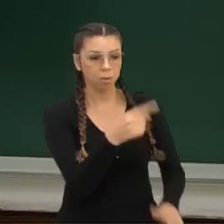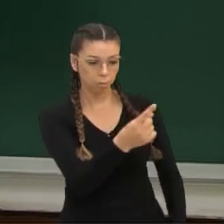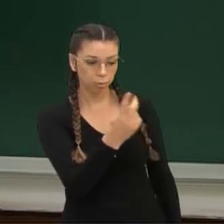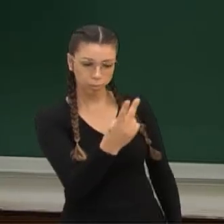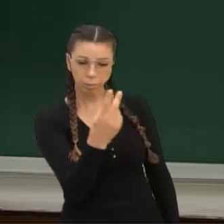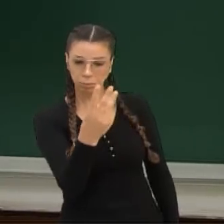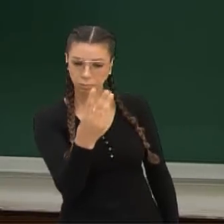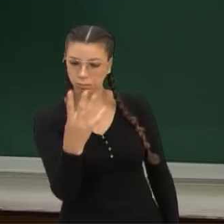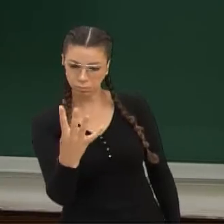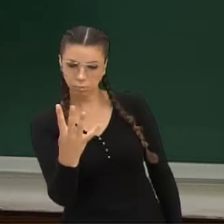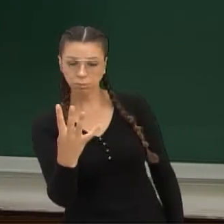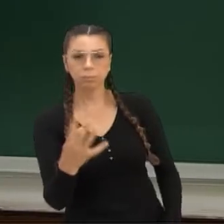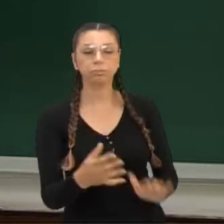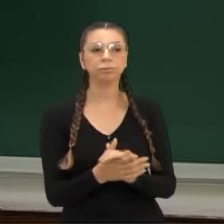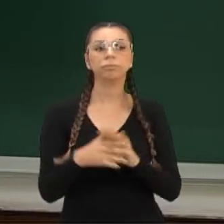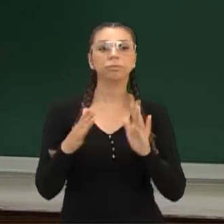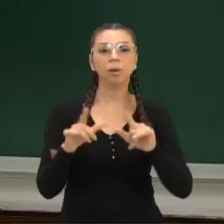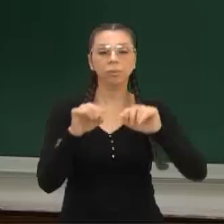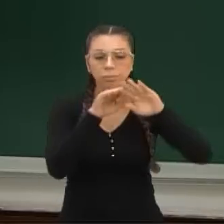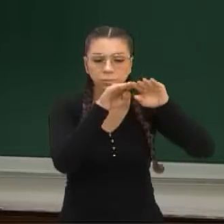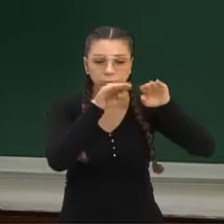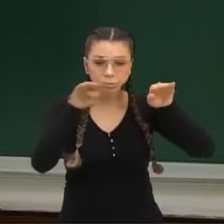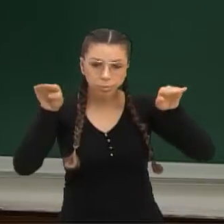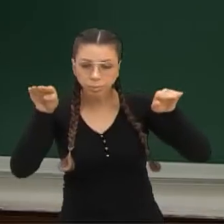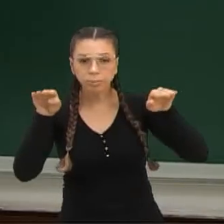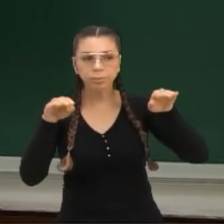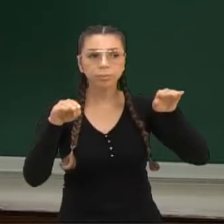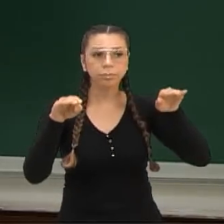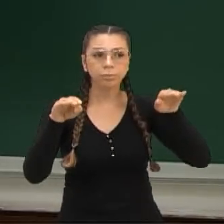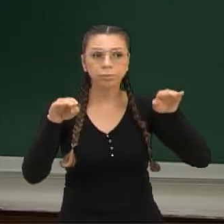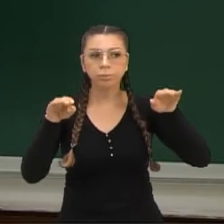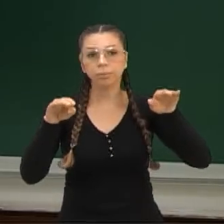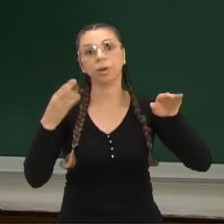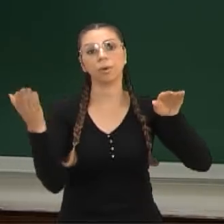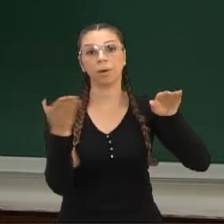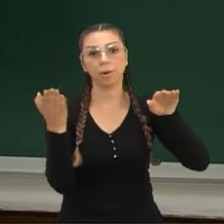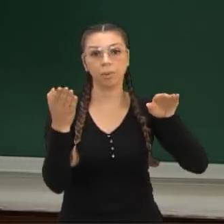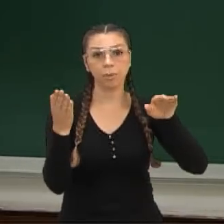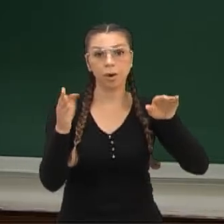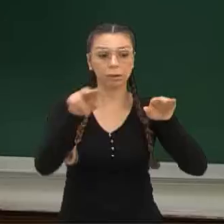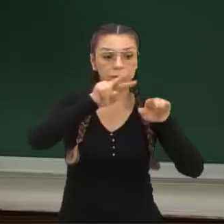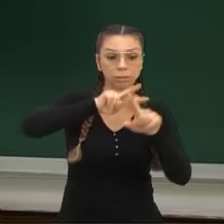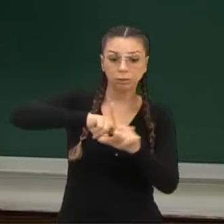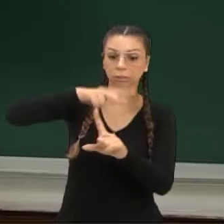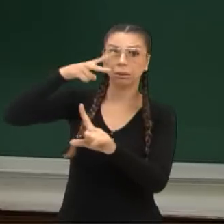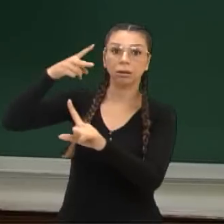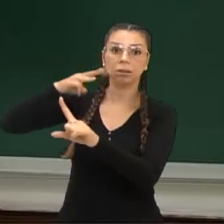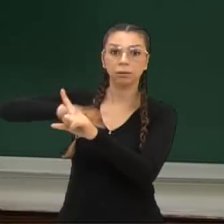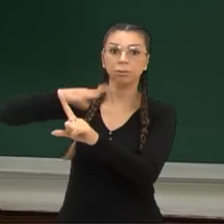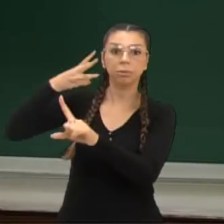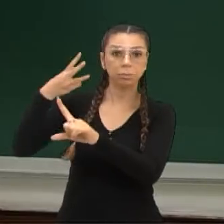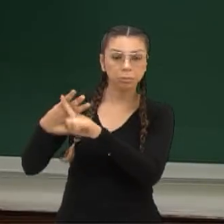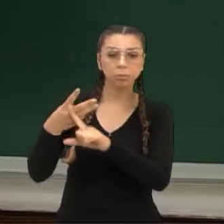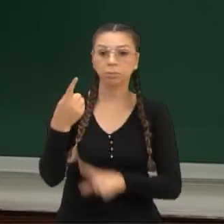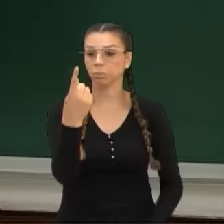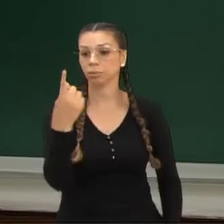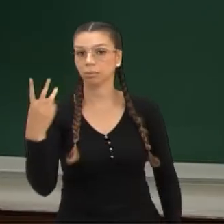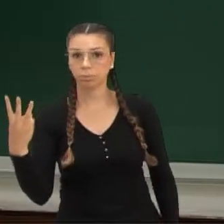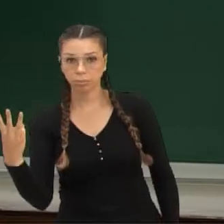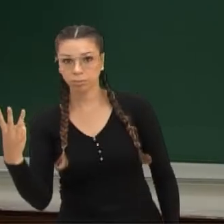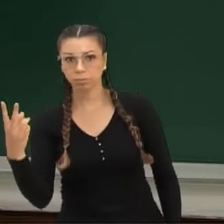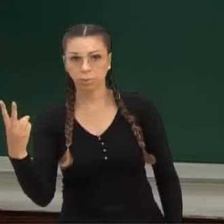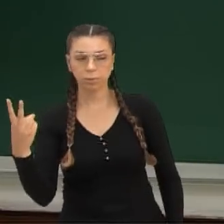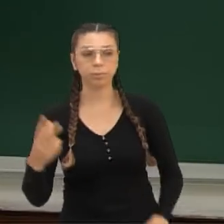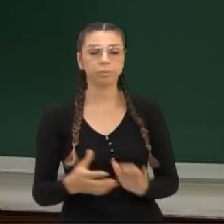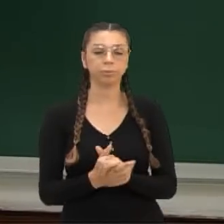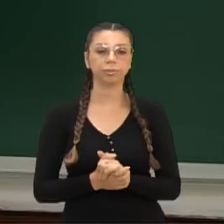4. O que a gente tinha 4 unidades de lado. Passou a ser 12 unidades. Entenderam? Aqui também